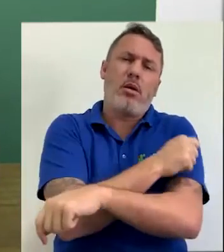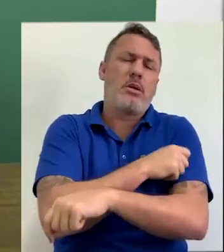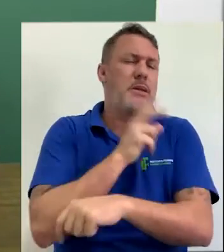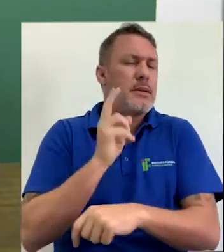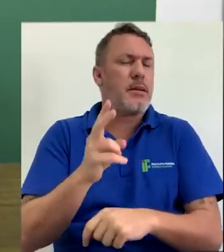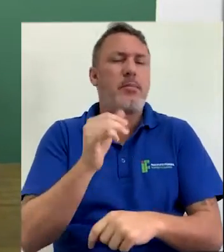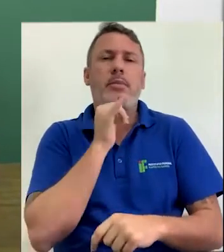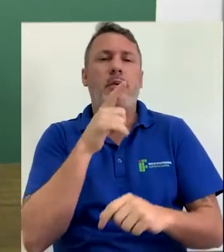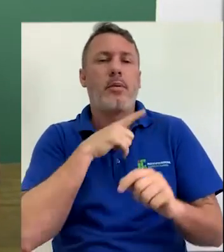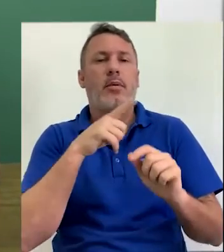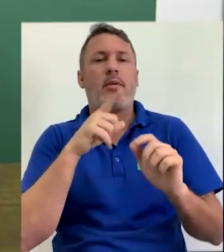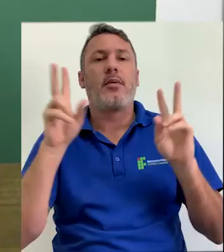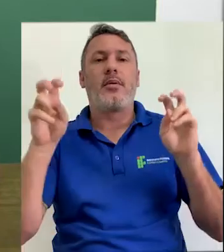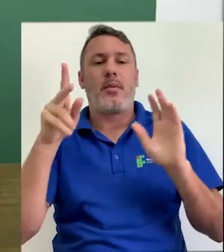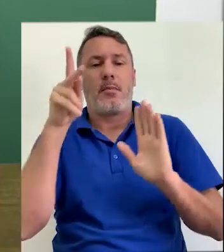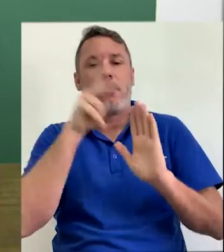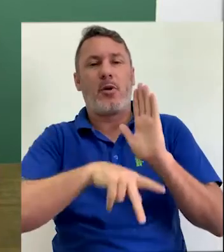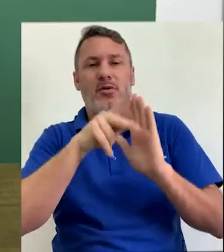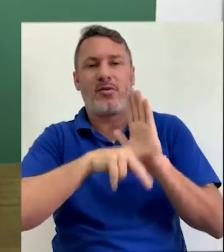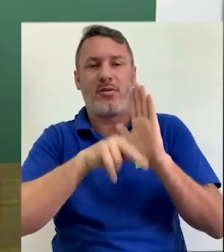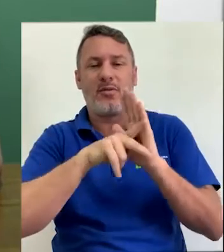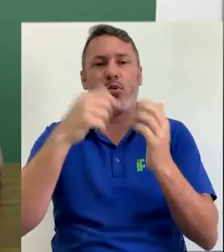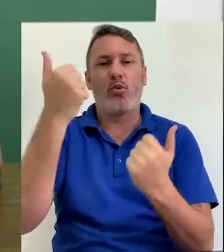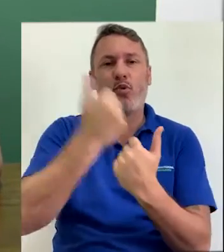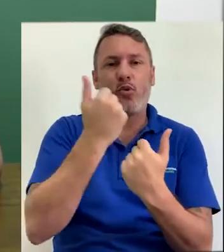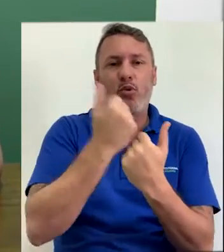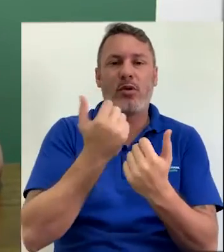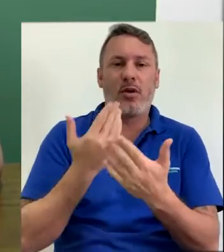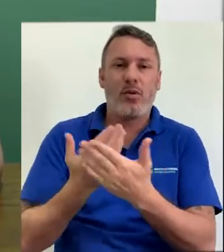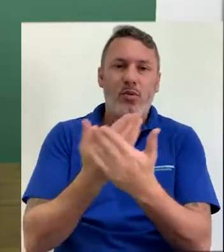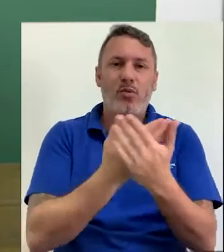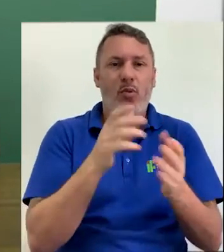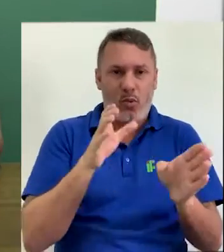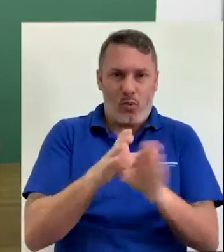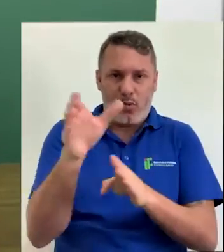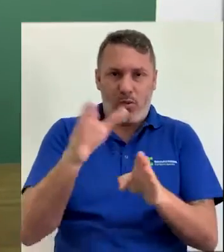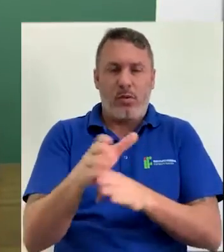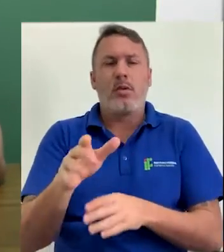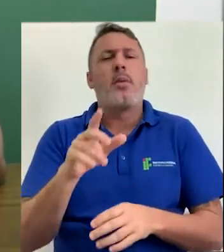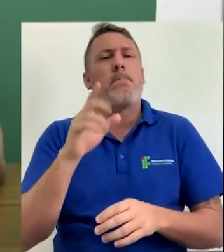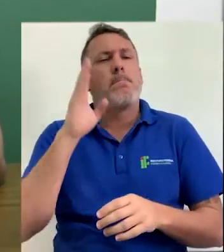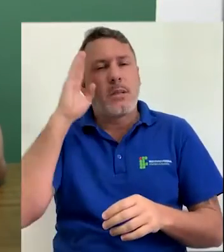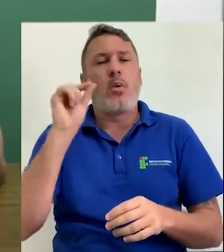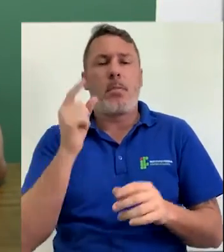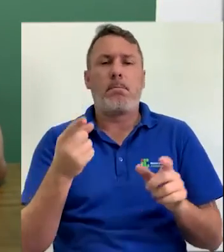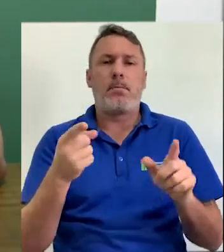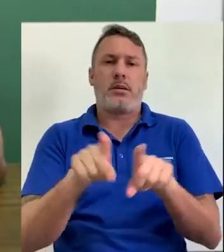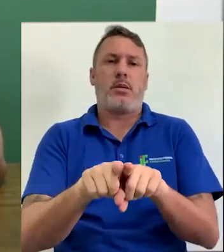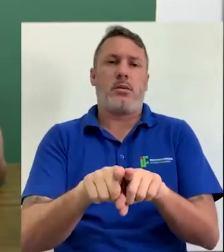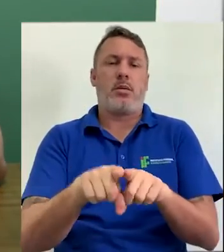no projeto Tutoria de Estudos Orientados é a parceria, é a rede colaborativa.